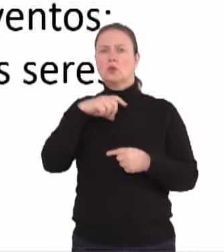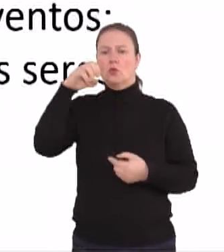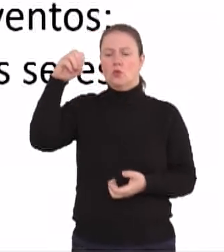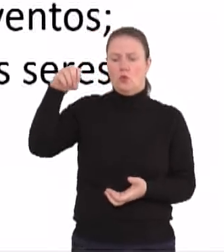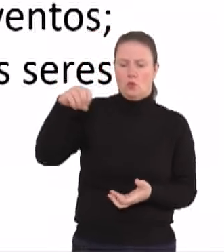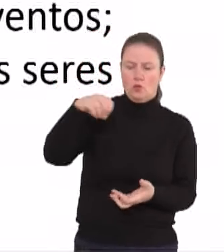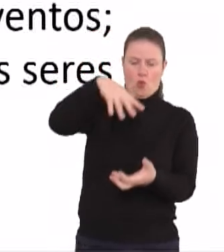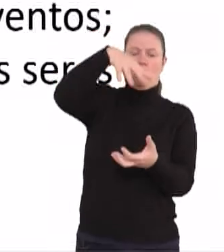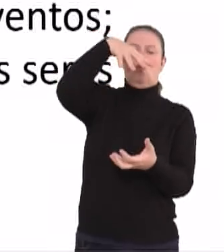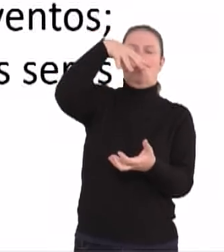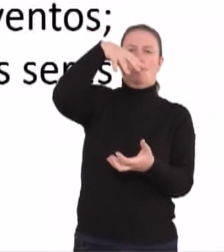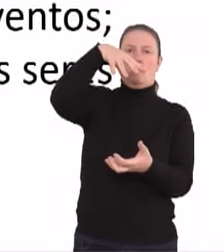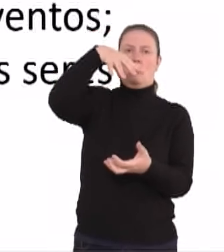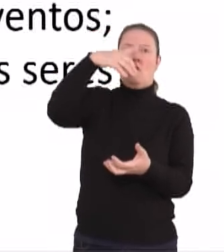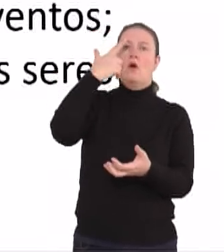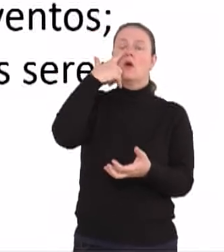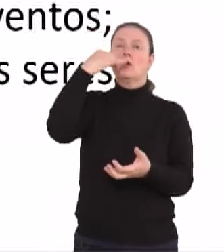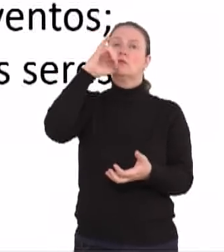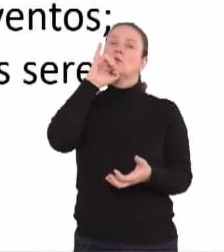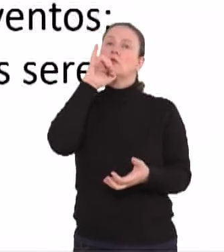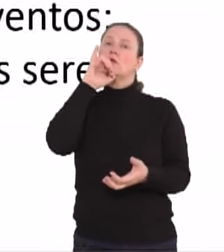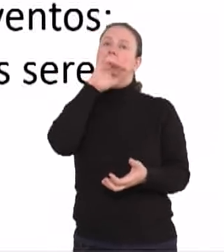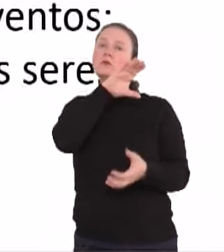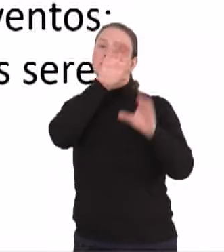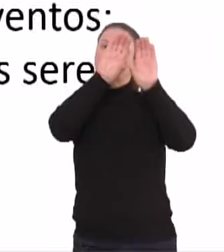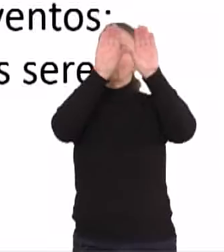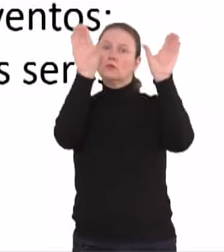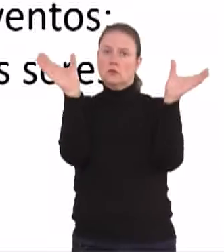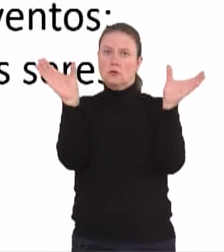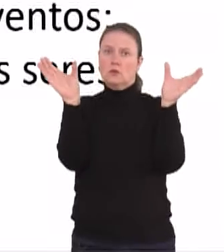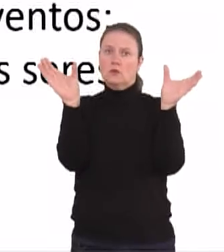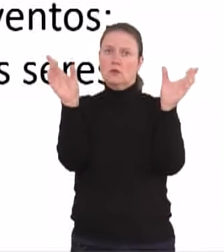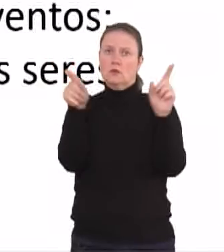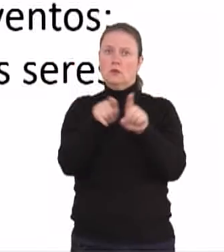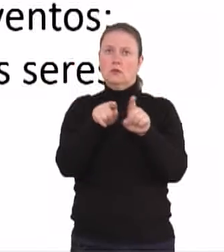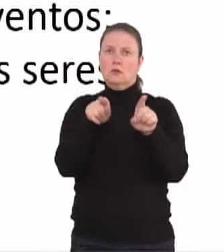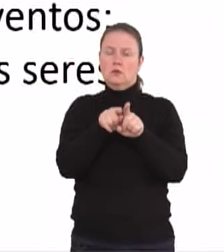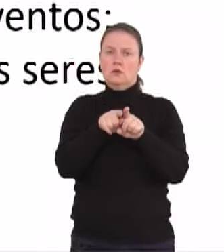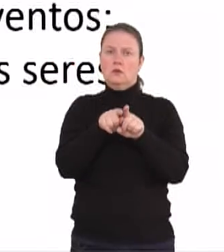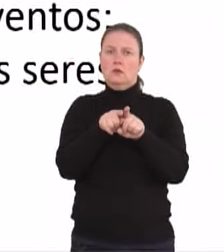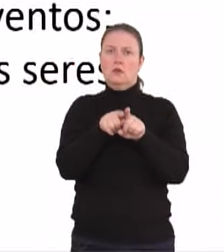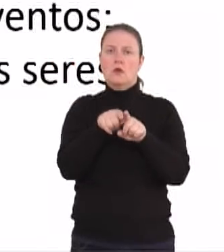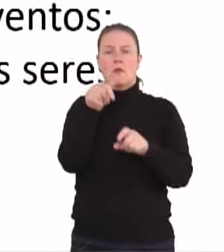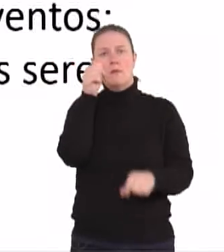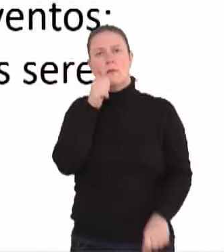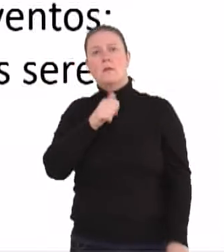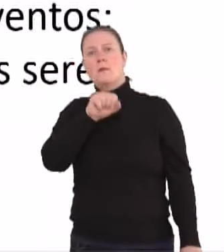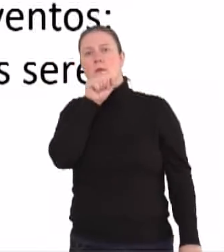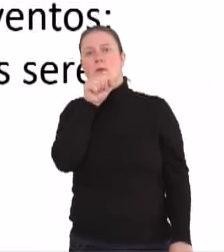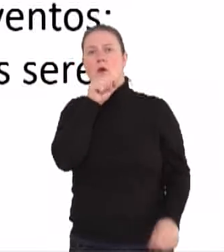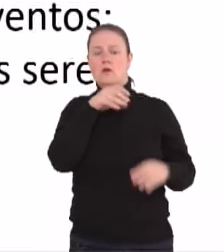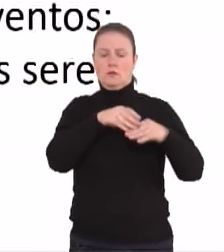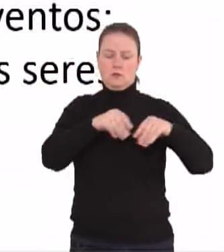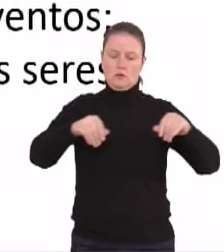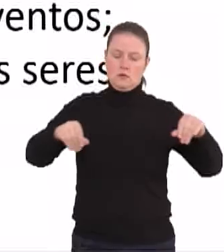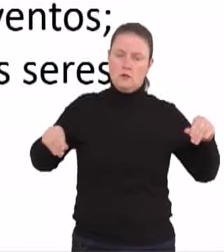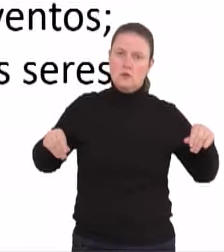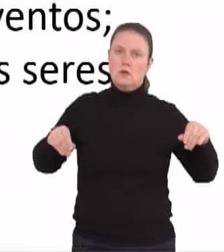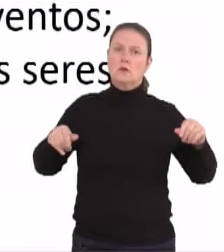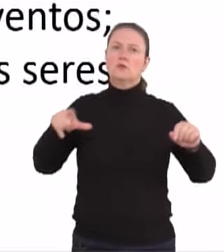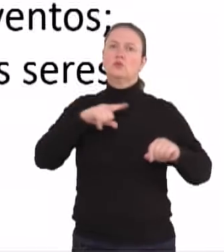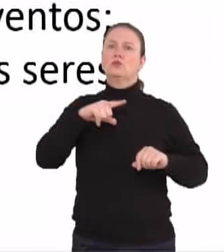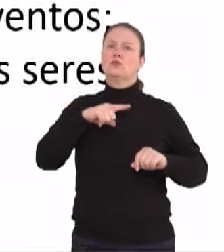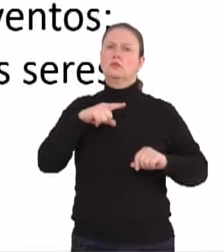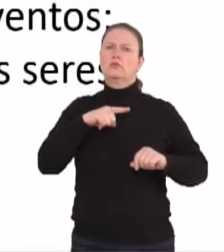Ranginui, o pai do céu, e Papatuanuku, a mãe da terra. Rangi e Papa